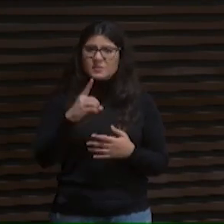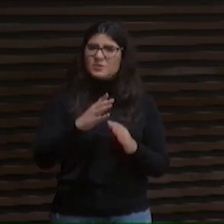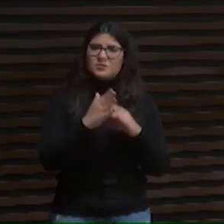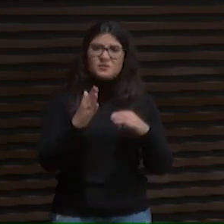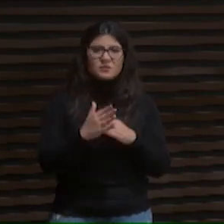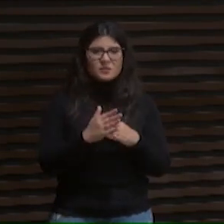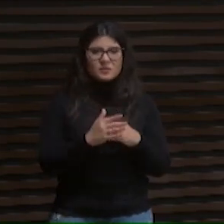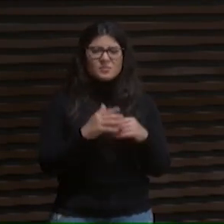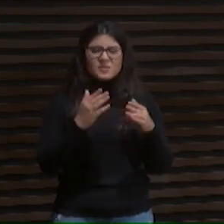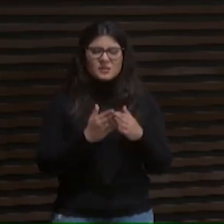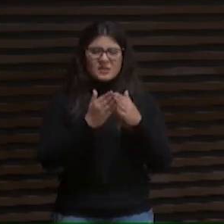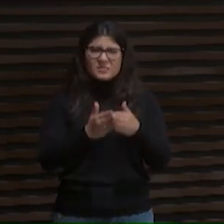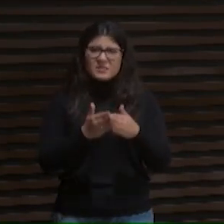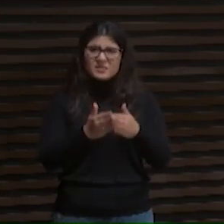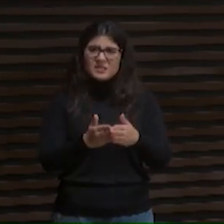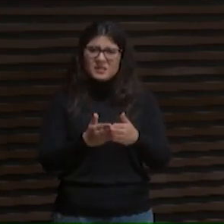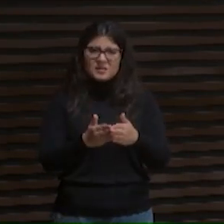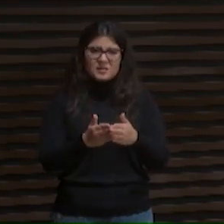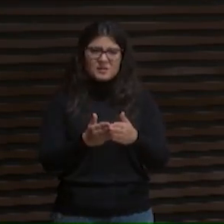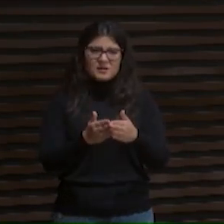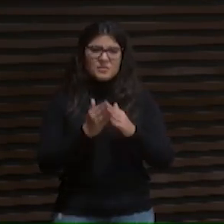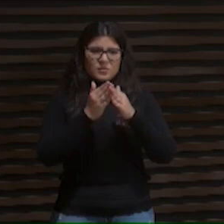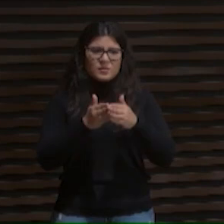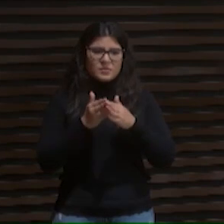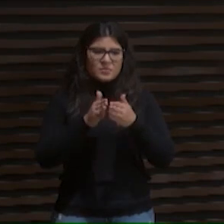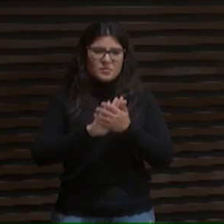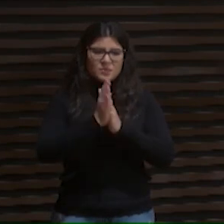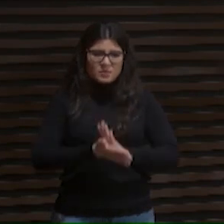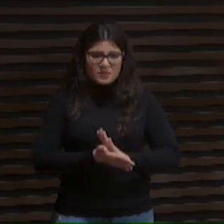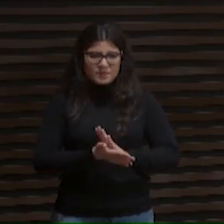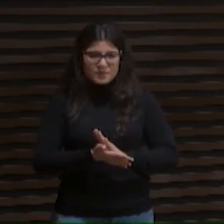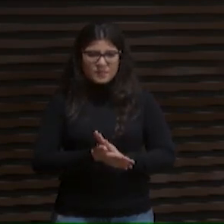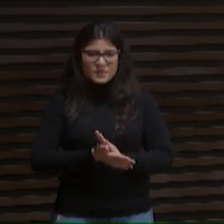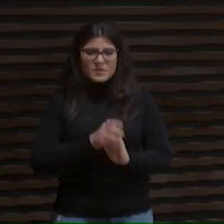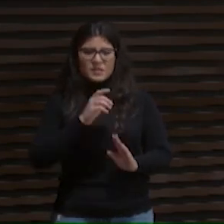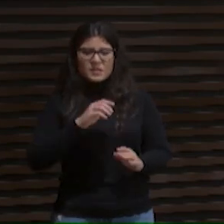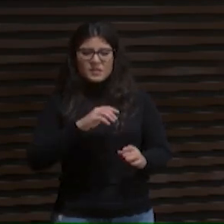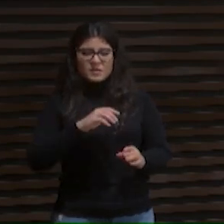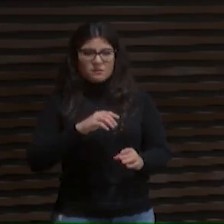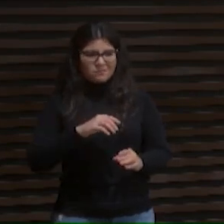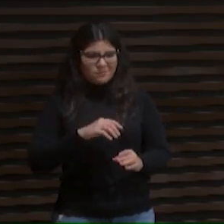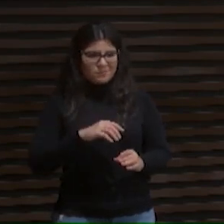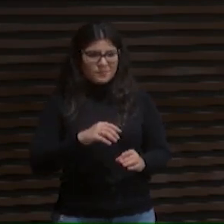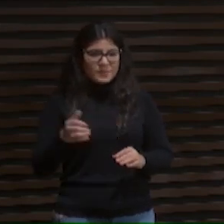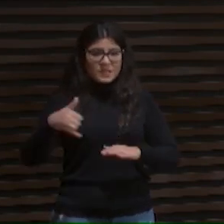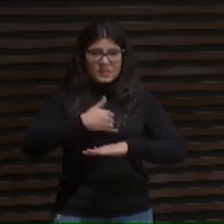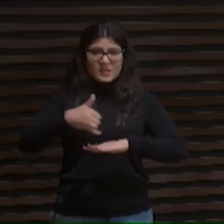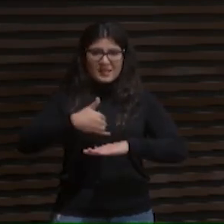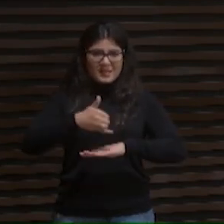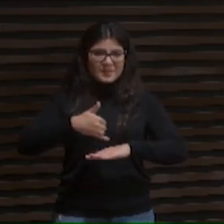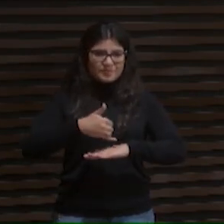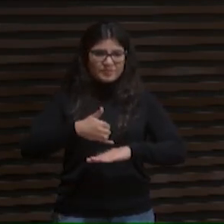uma travessia onde houve um naufrágio, onde foi parar numa ilha com nativos, onde quase foi picado por